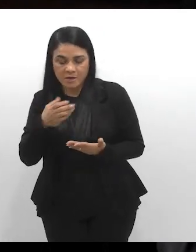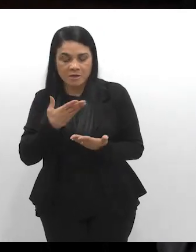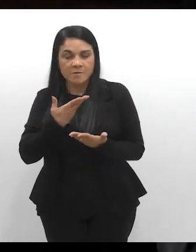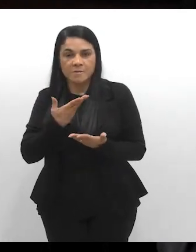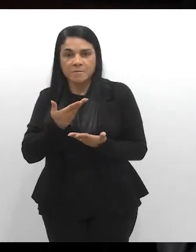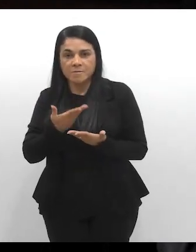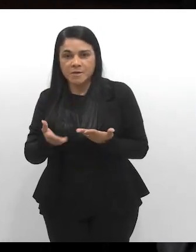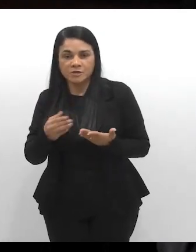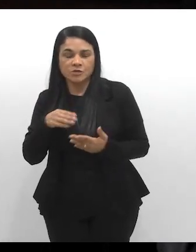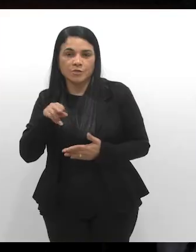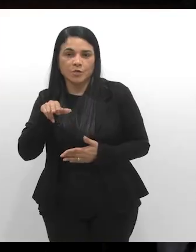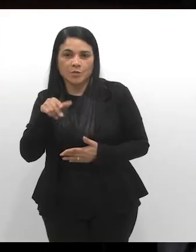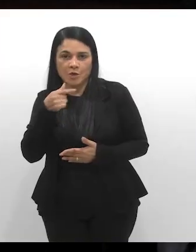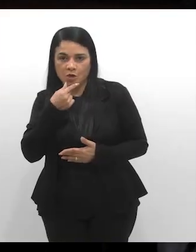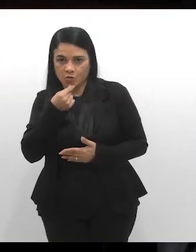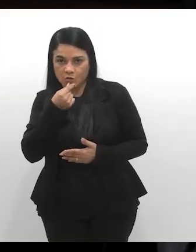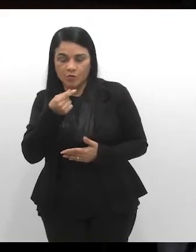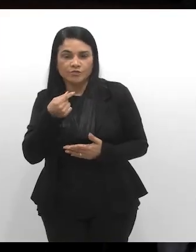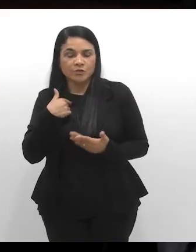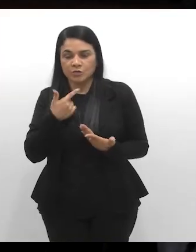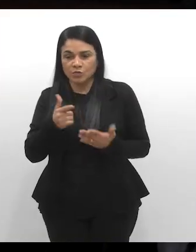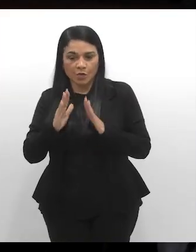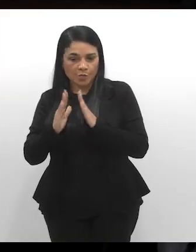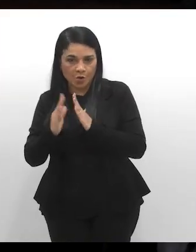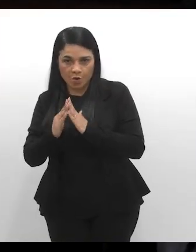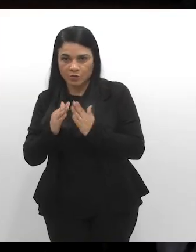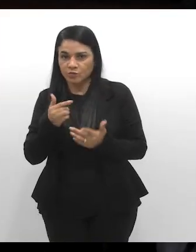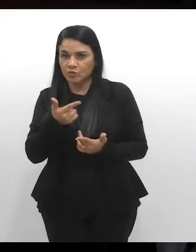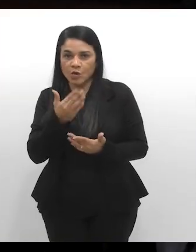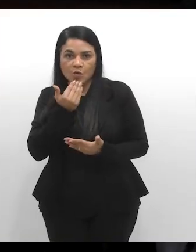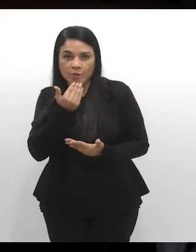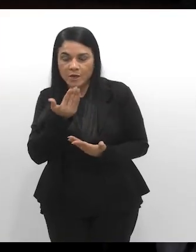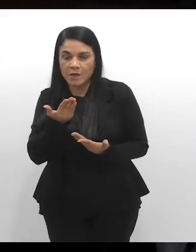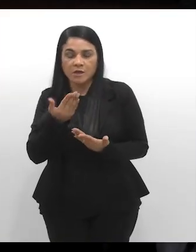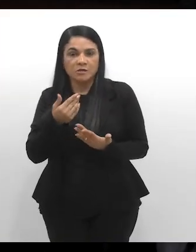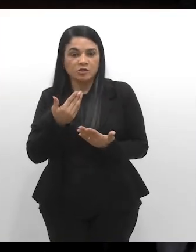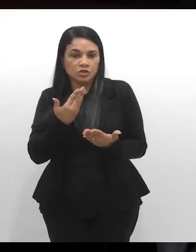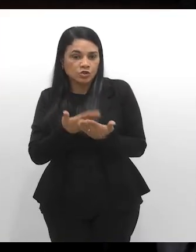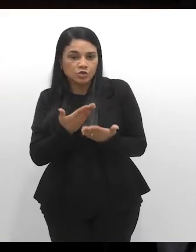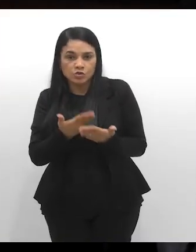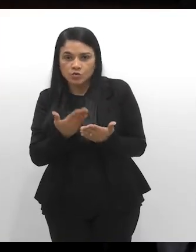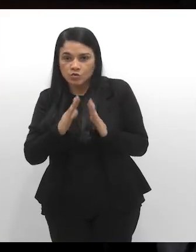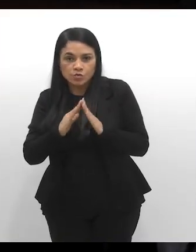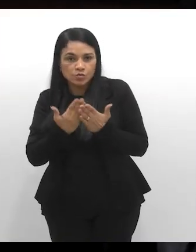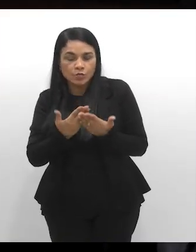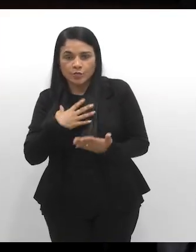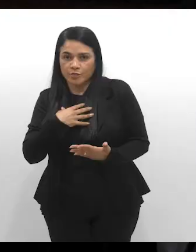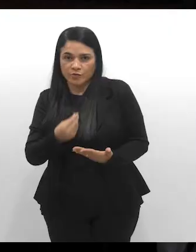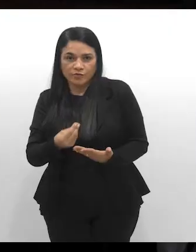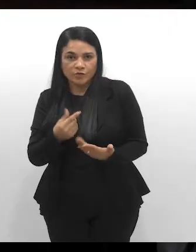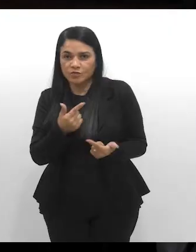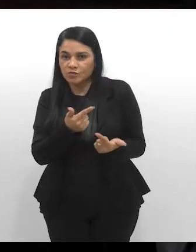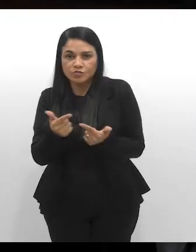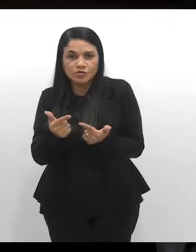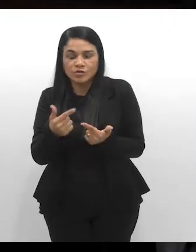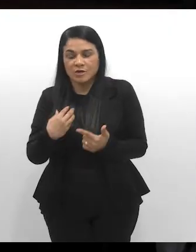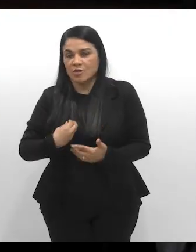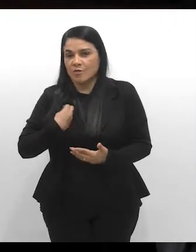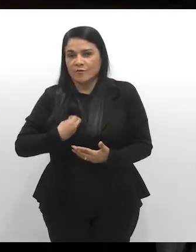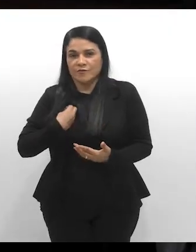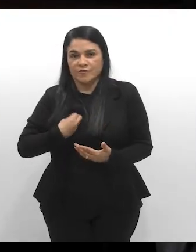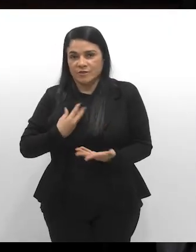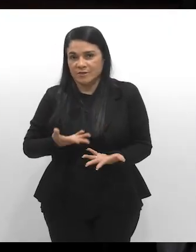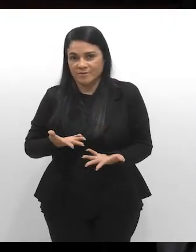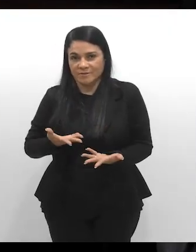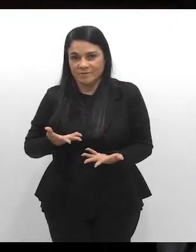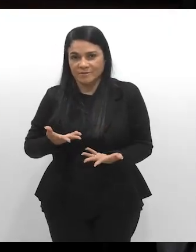aonde morar, não ter aonde dormir, não ter aonde comer, não poder dar um estudo digno para os seus filhos, porque não poderia